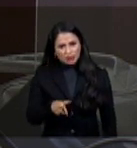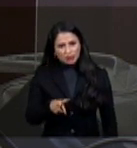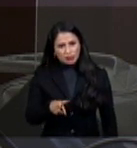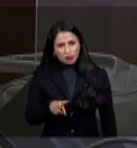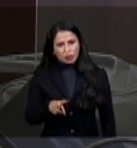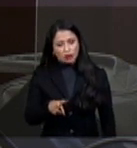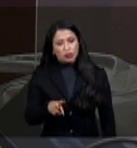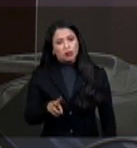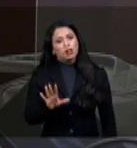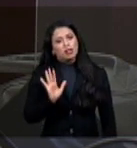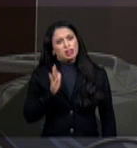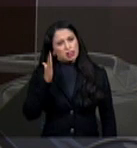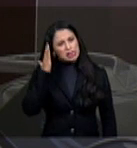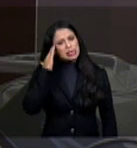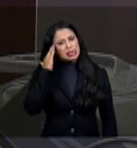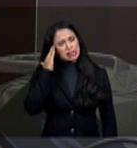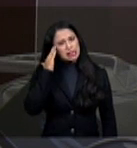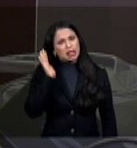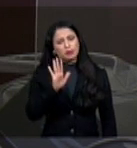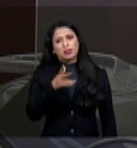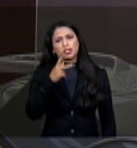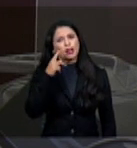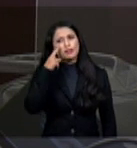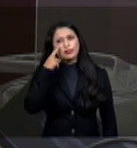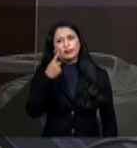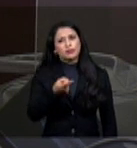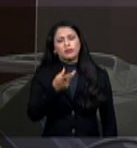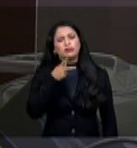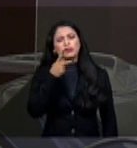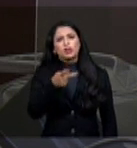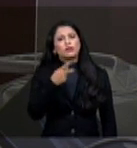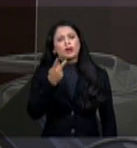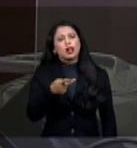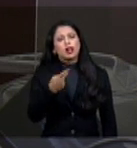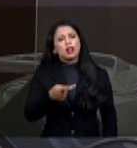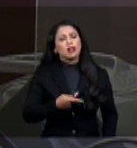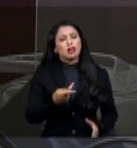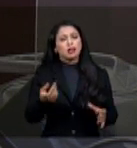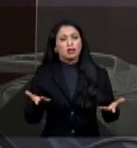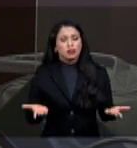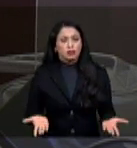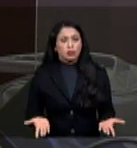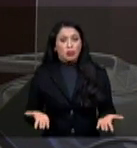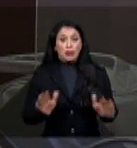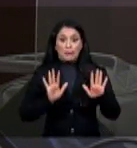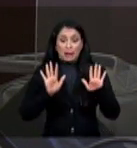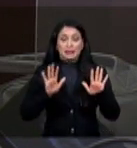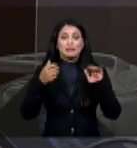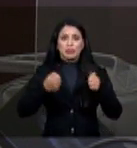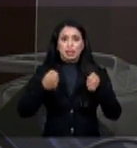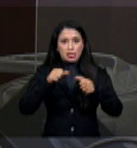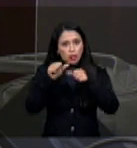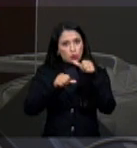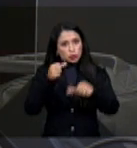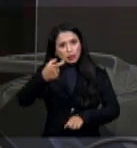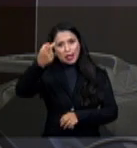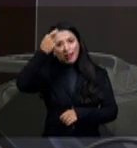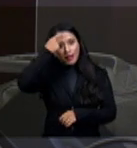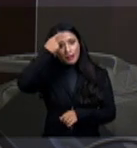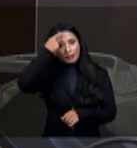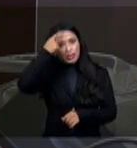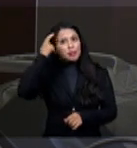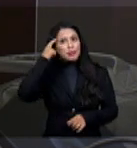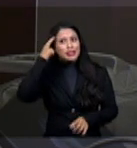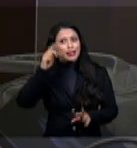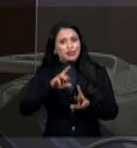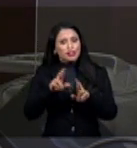algum dia, é bem capaz de ter alguém aqui que já falou, já ouviu isso. Só que é necessário reflorestar mentes e pensar diferente dessas